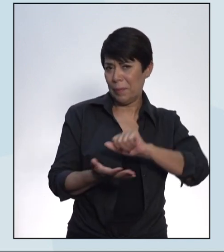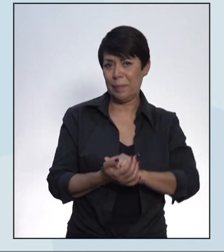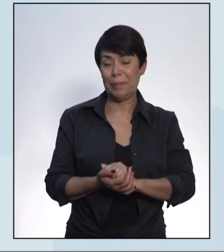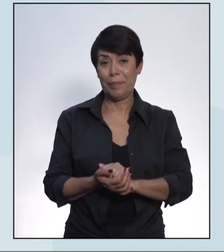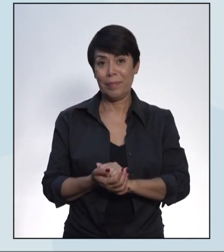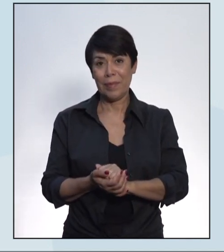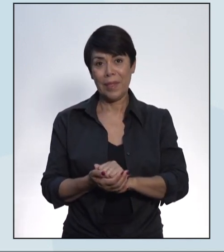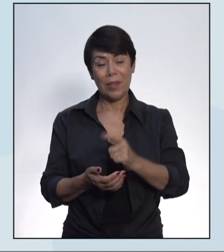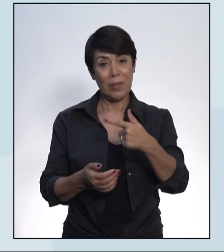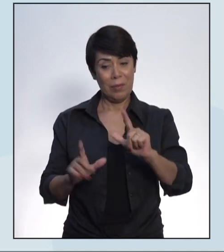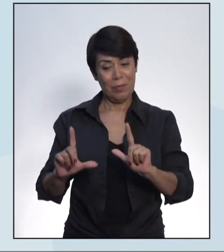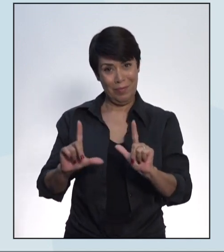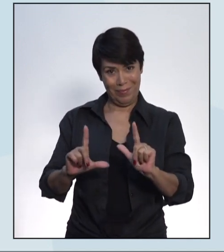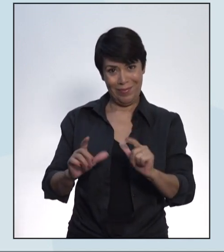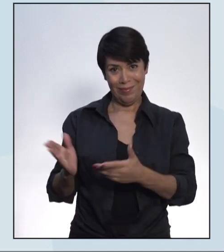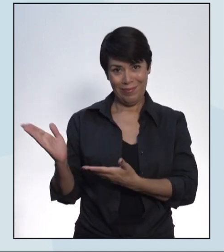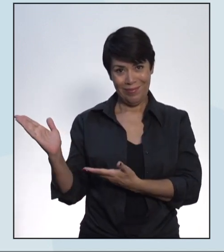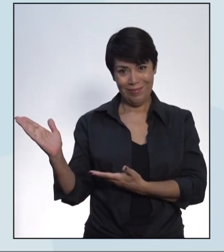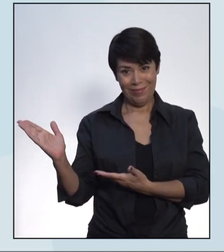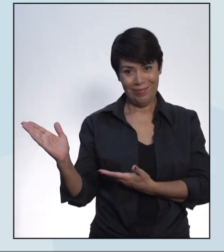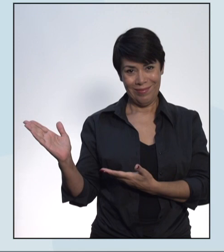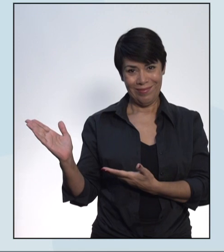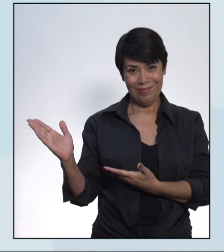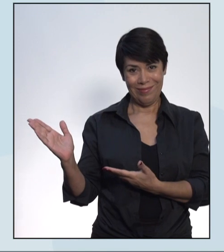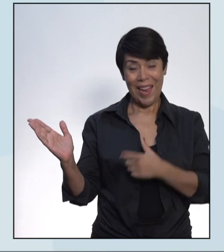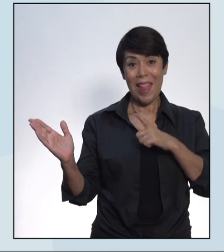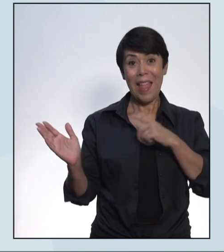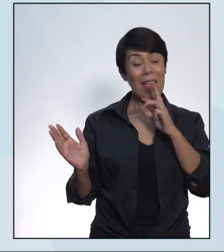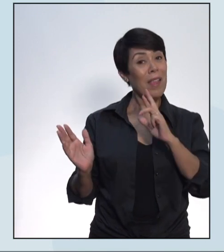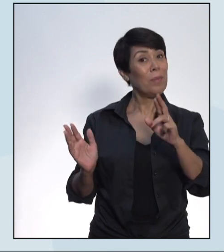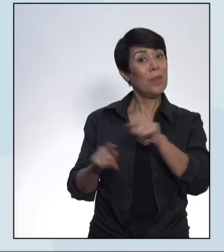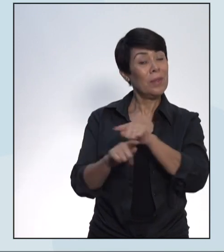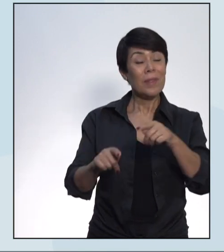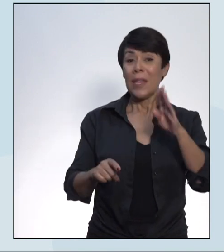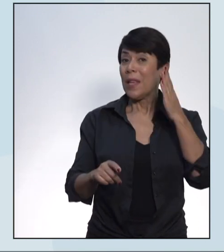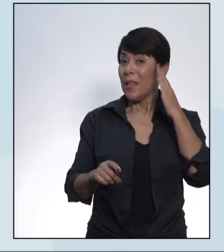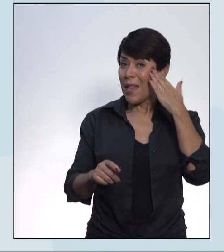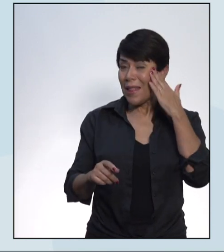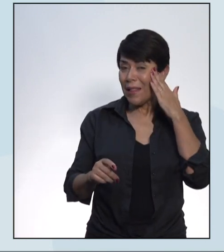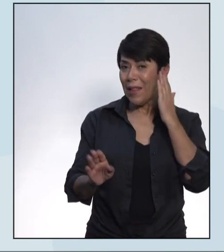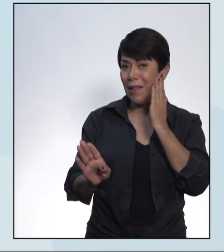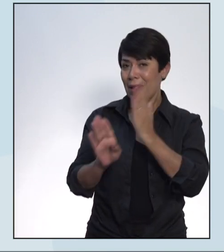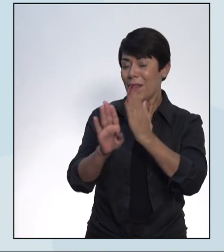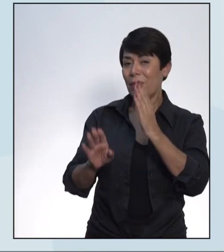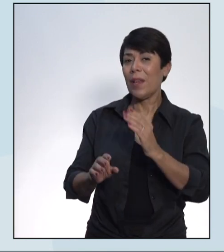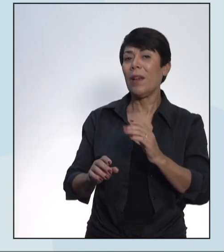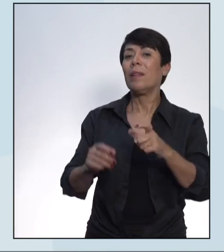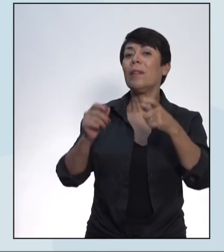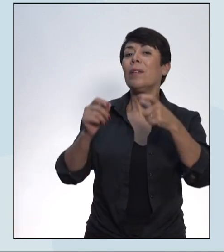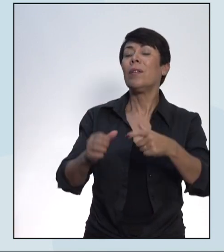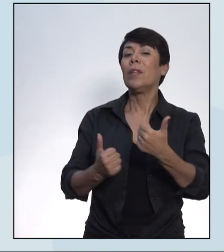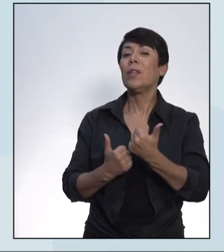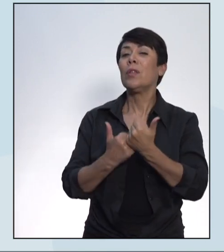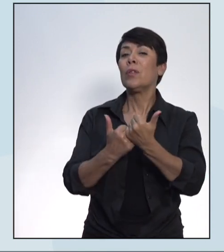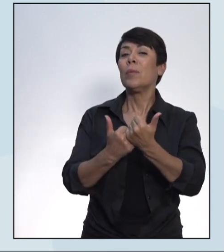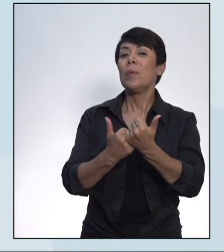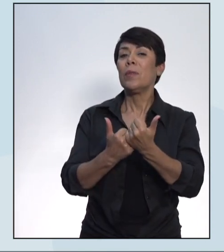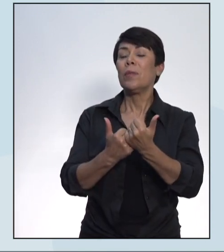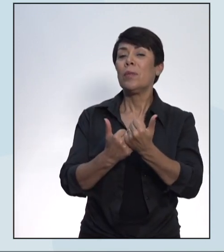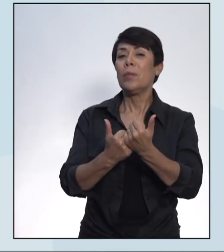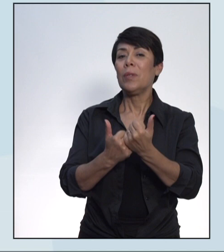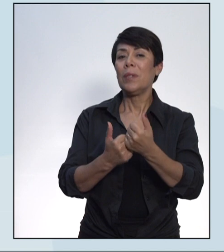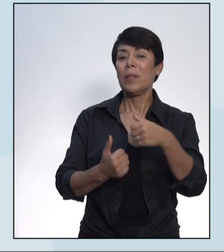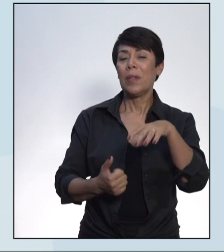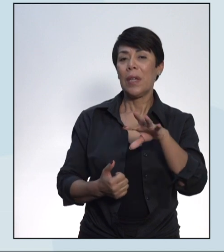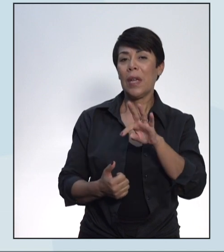de vocês está uma resposta basicamente para vocês identificarem e depois eu vou aonde eu substituo os termos. Então eu olhando